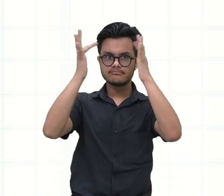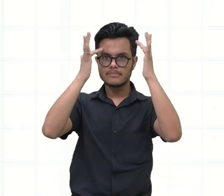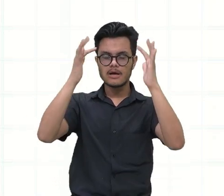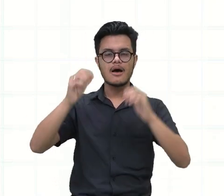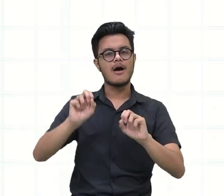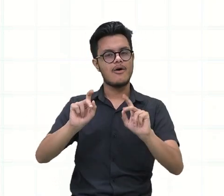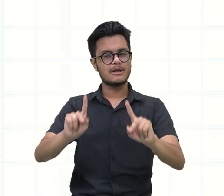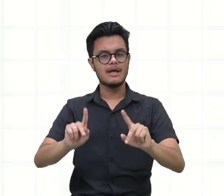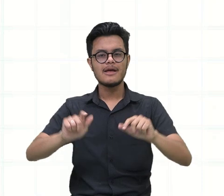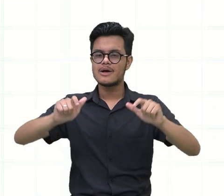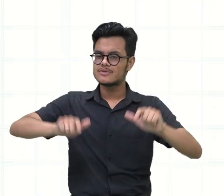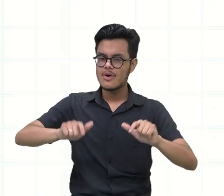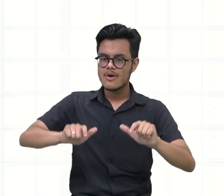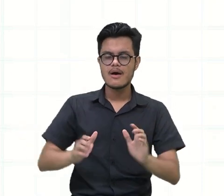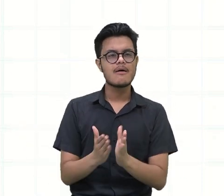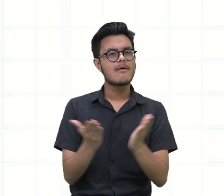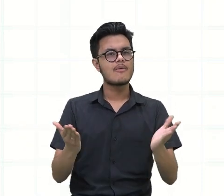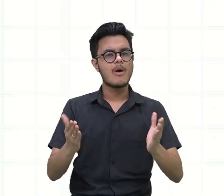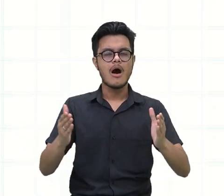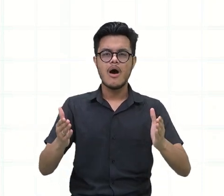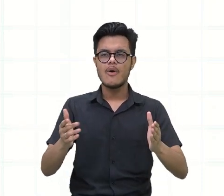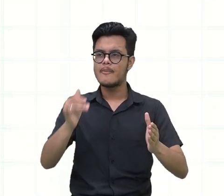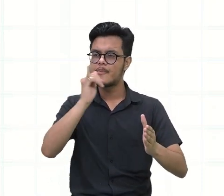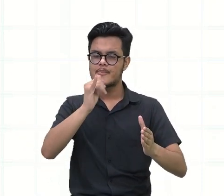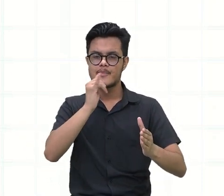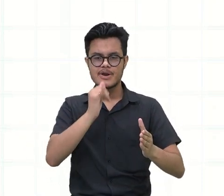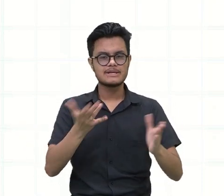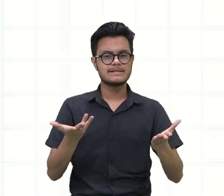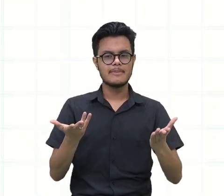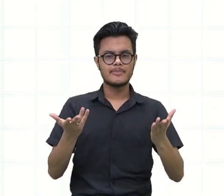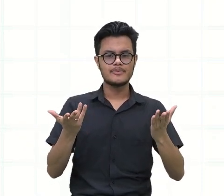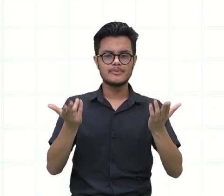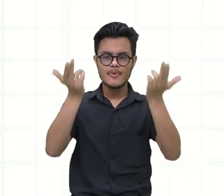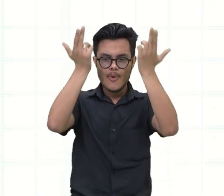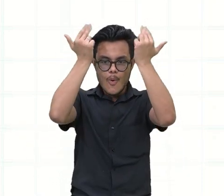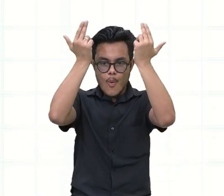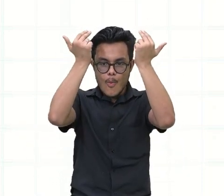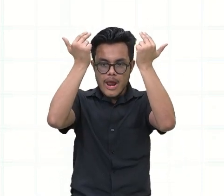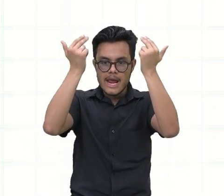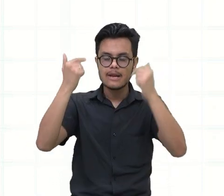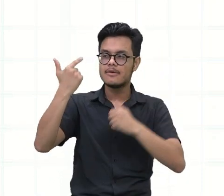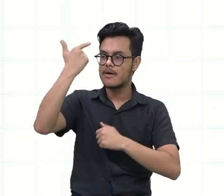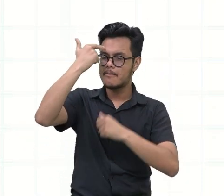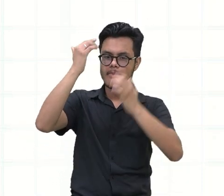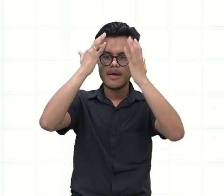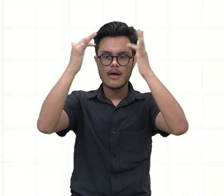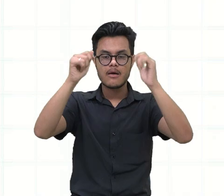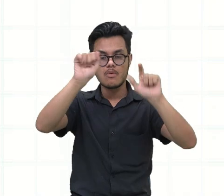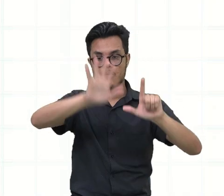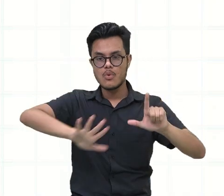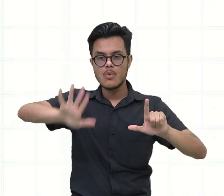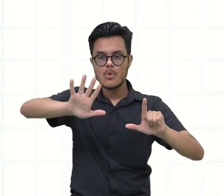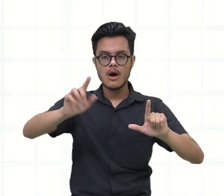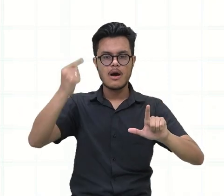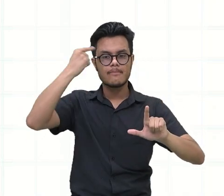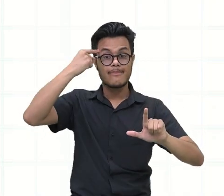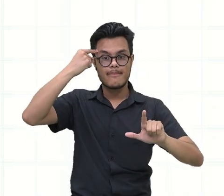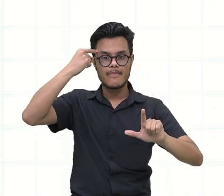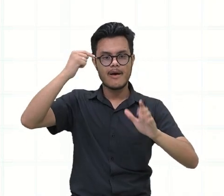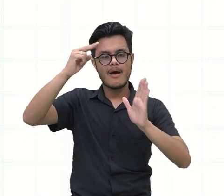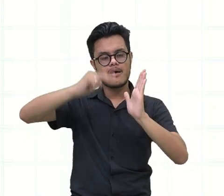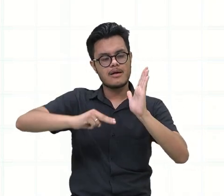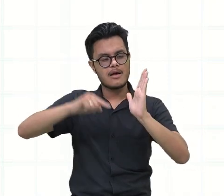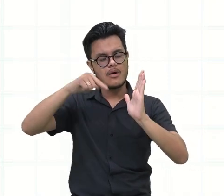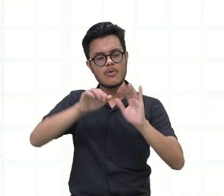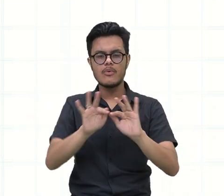esse lugar, você imagina um coelho, né? Então, você faz uma imagem quando você lê essa